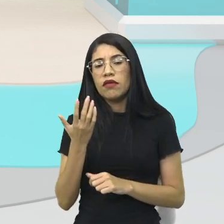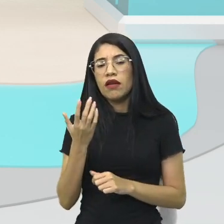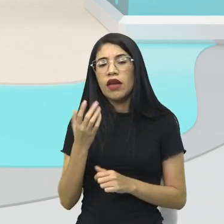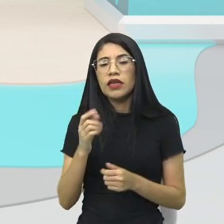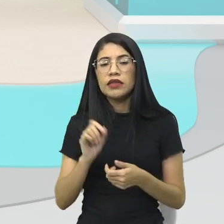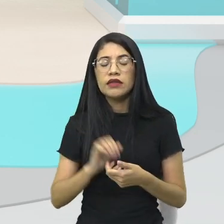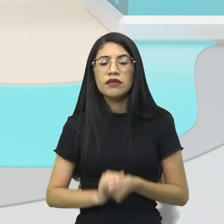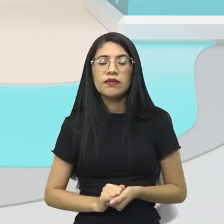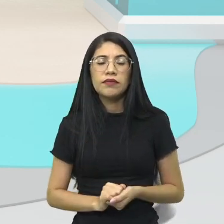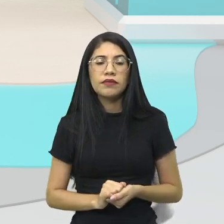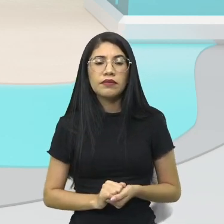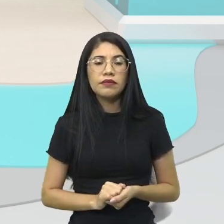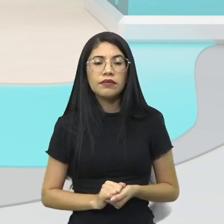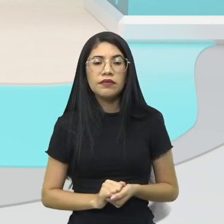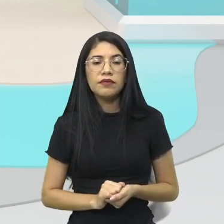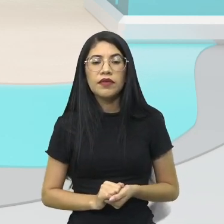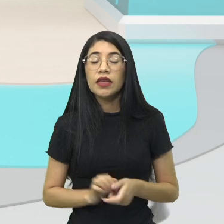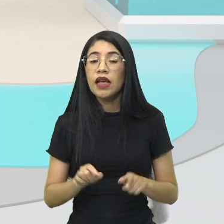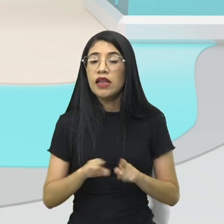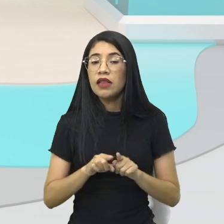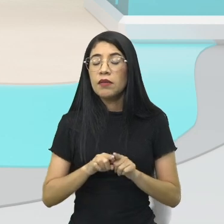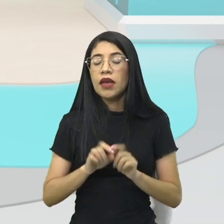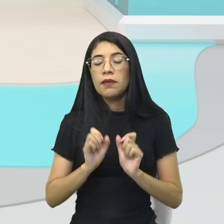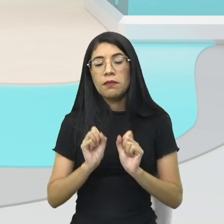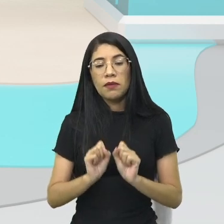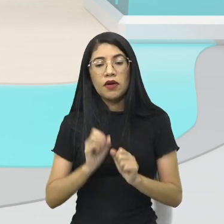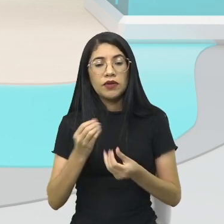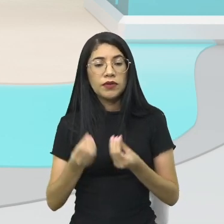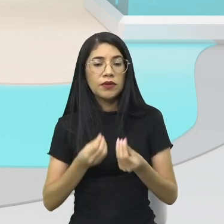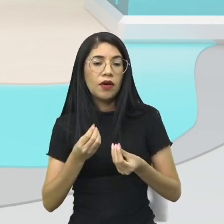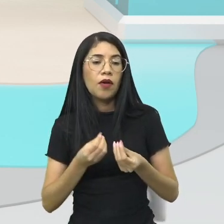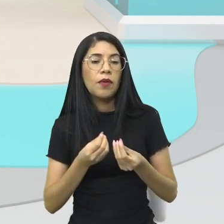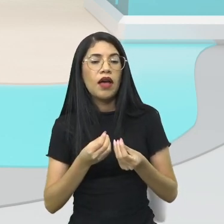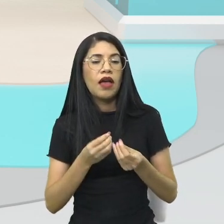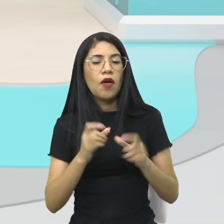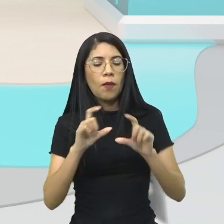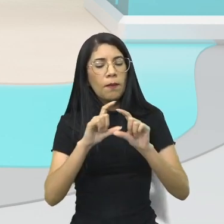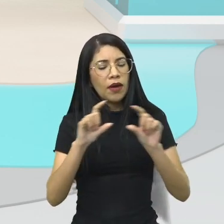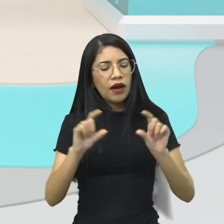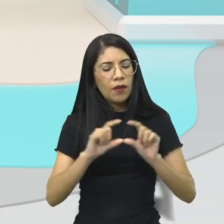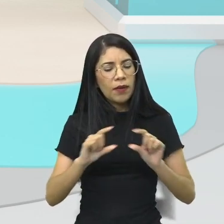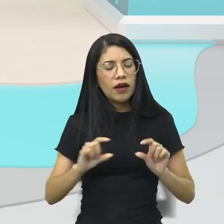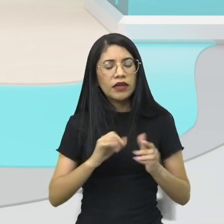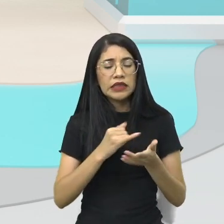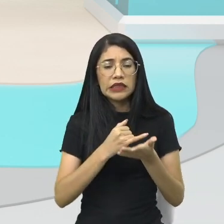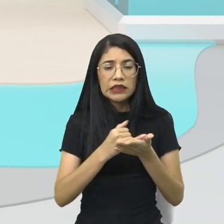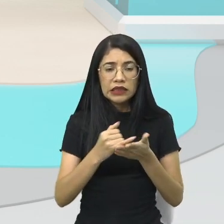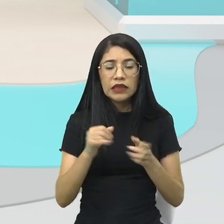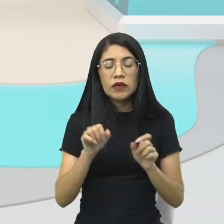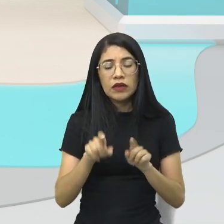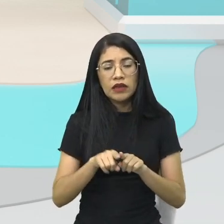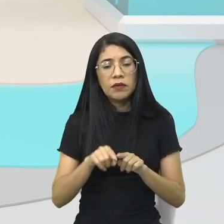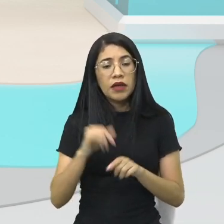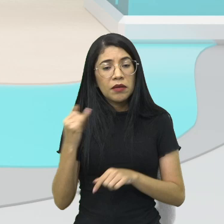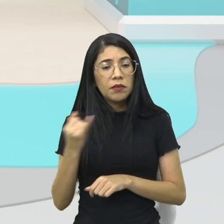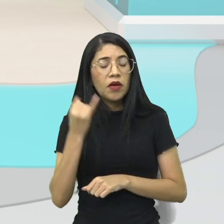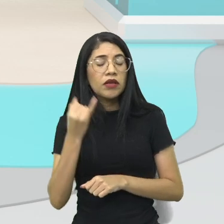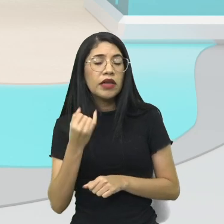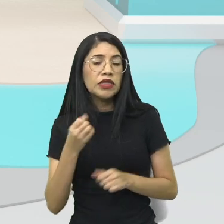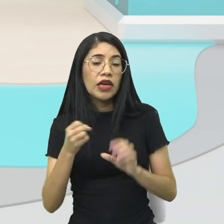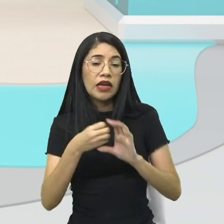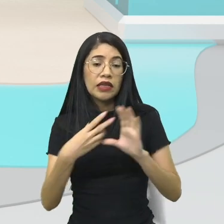resenhado. E, além disso, né, ajuda a escrever um parágrafo de introdução. Então, eu conhecer